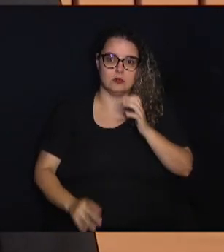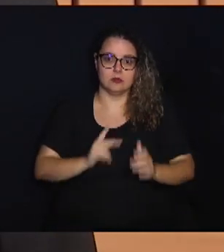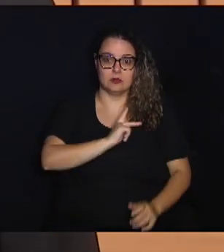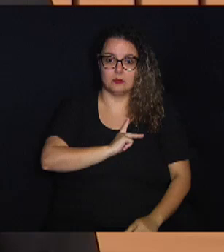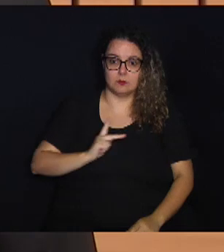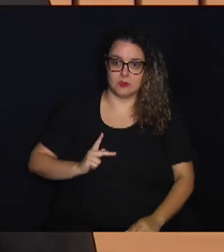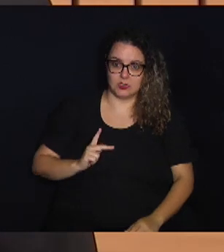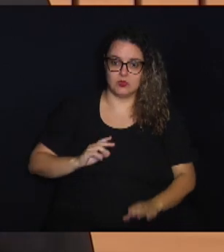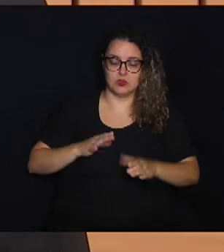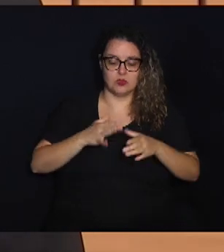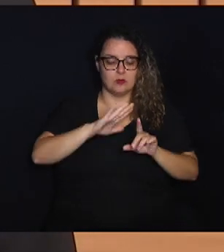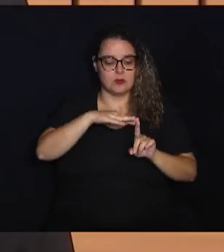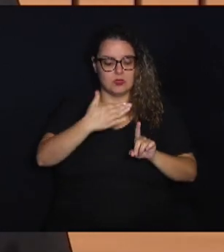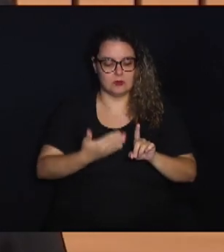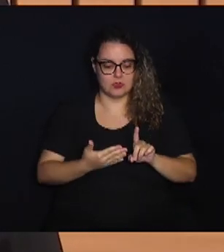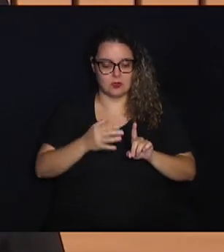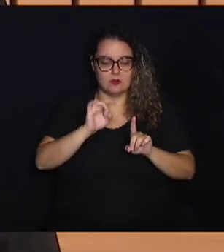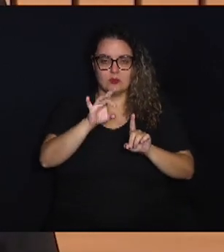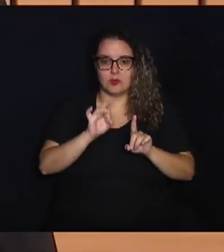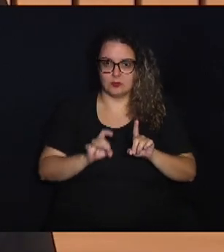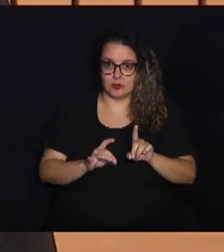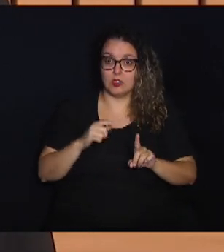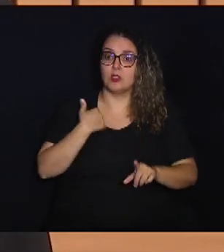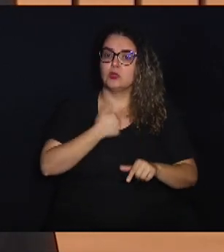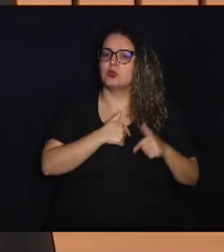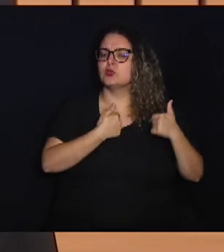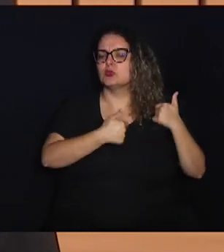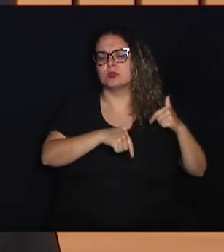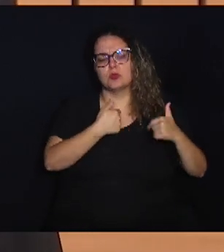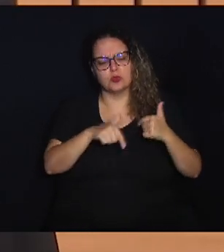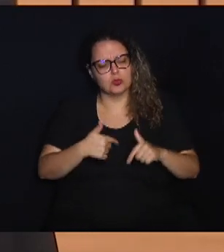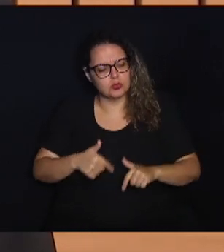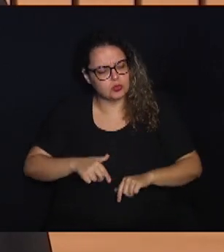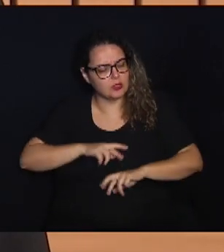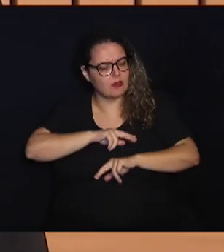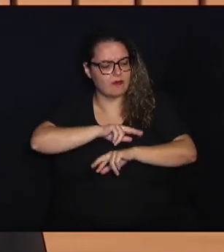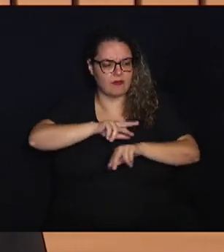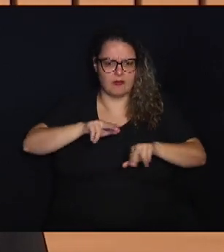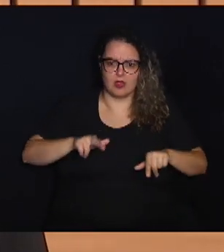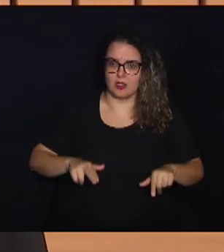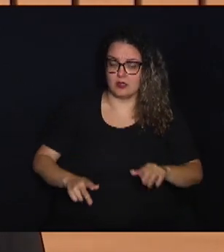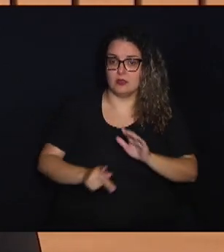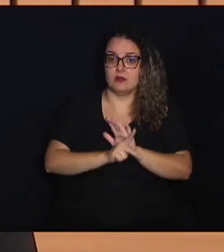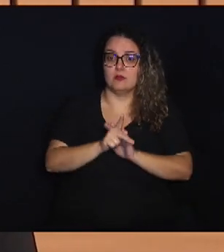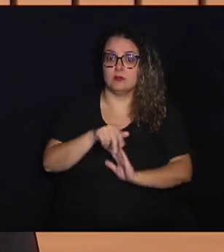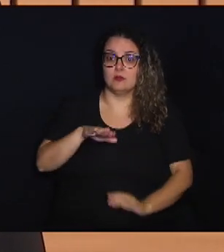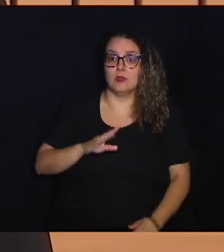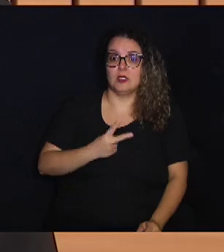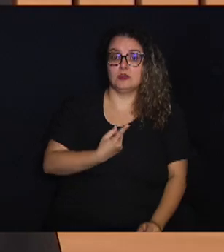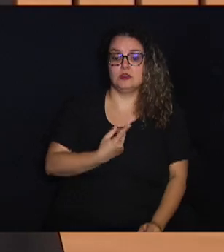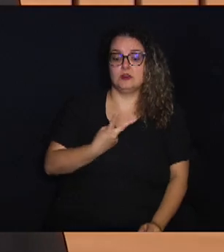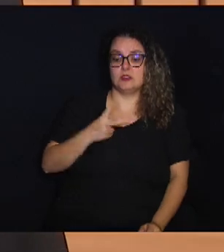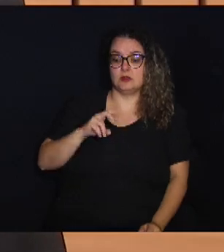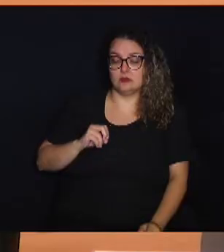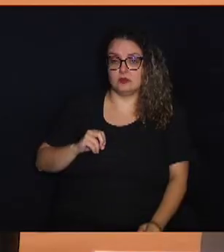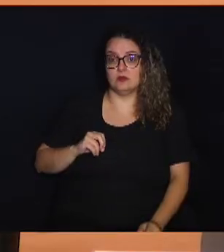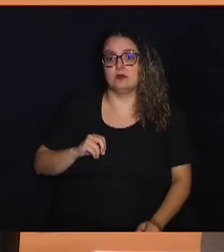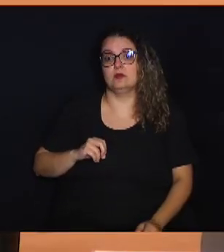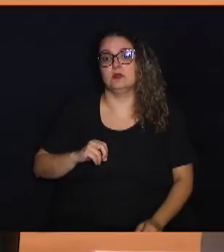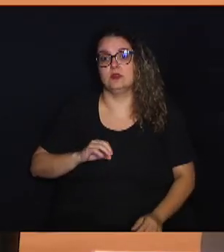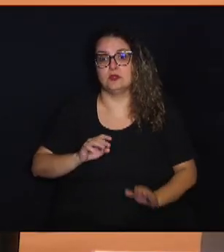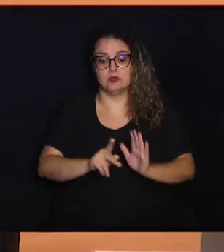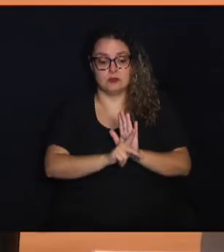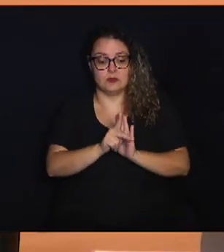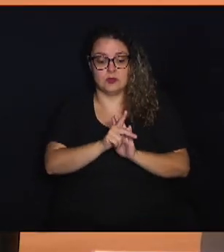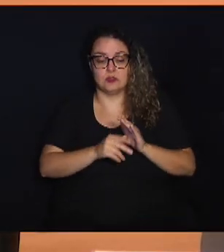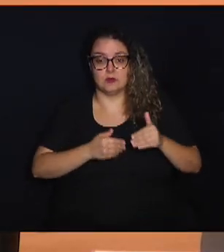honraria e nós fizemos muitos projetos. Mais de 120 projetos que passou esse ano pela honraria.